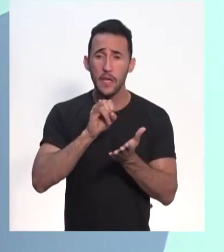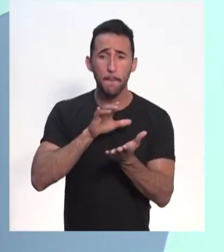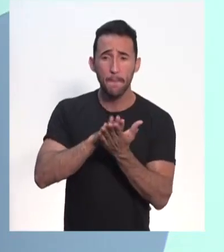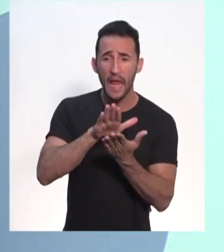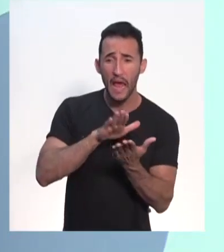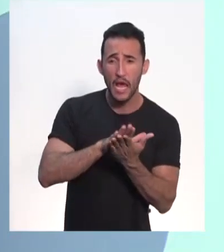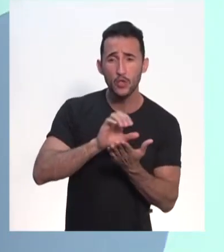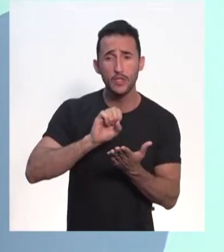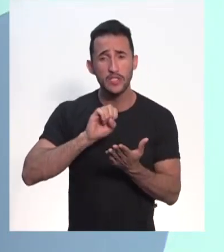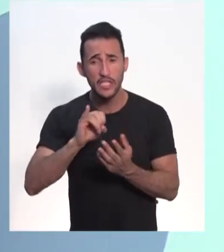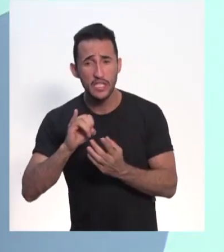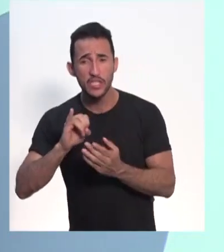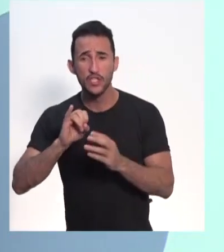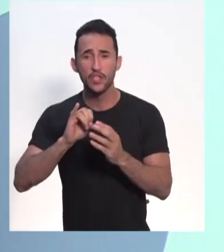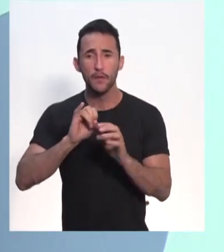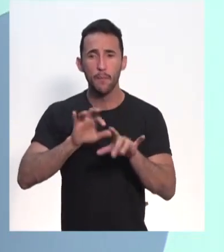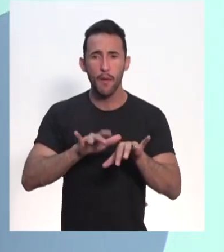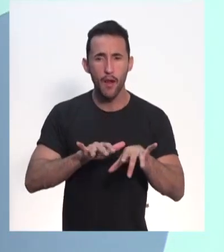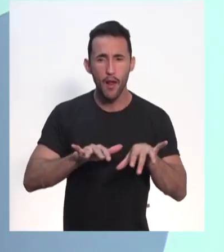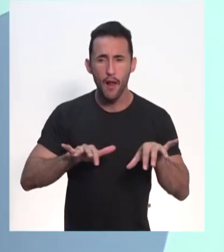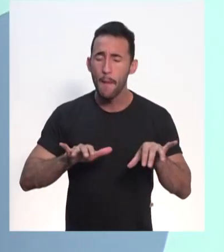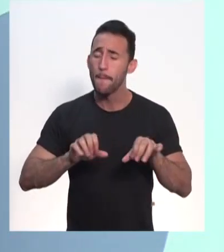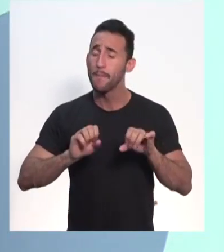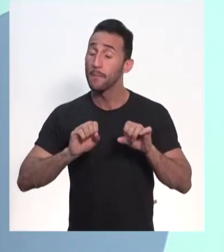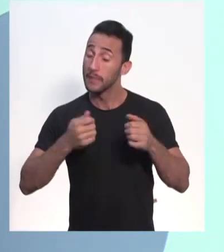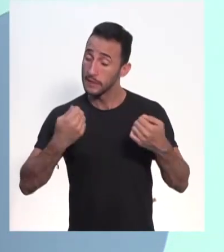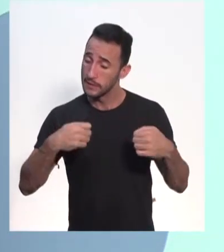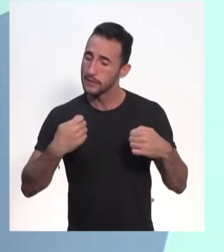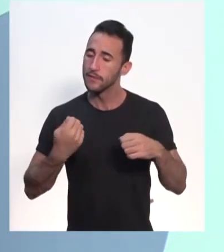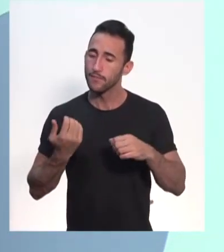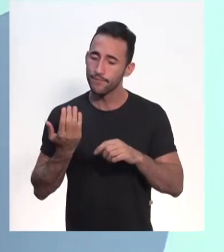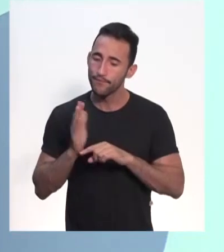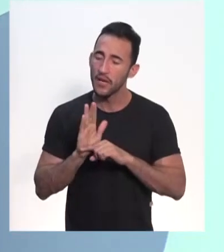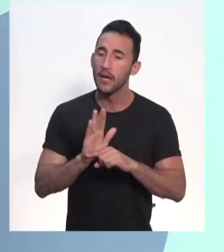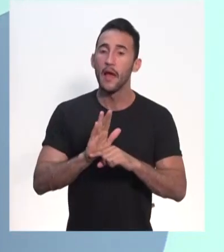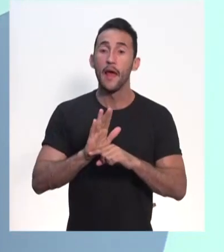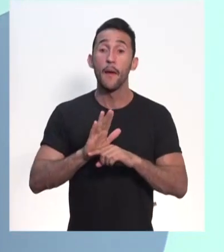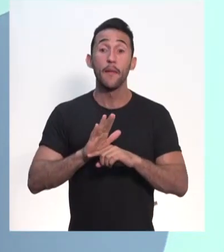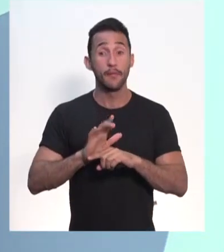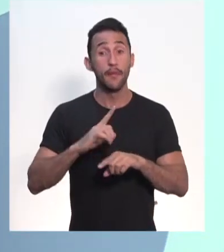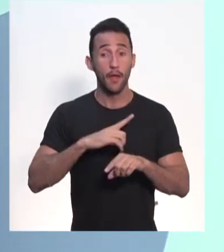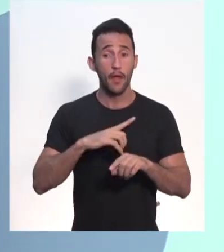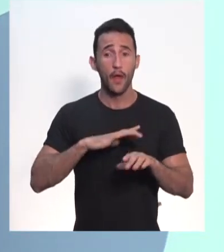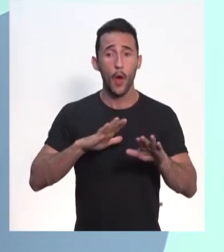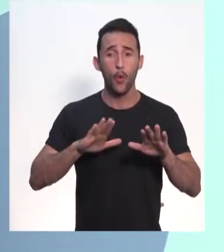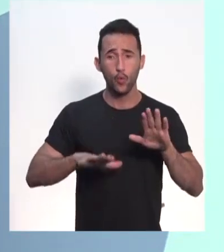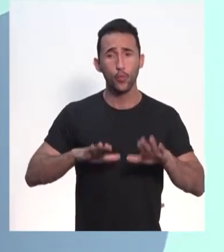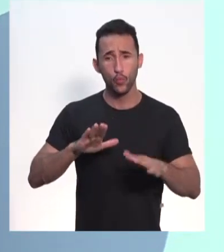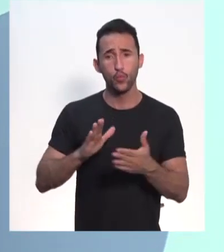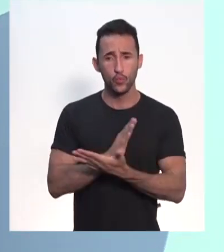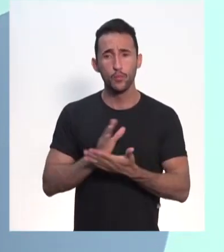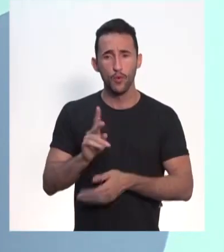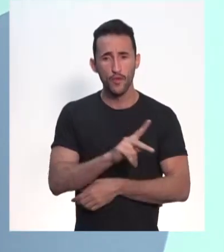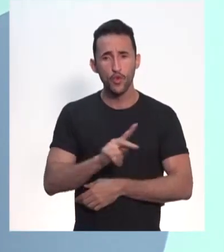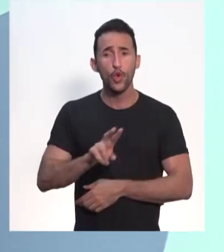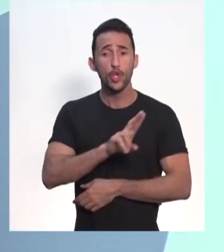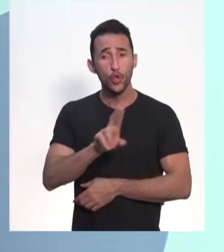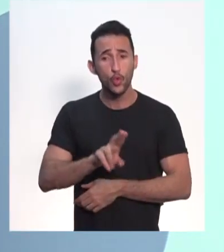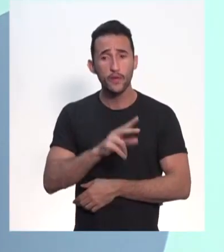está muito ancorado nos multi e novos letramentos. Então, com ou sem o